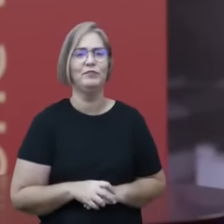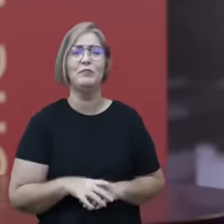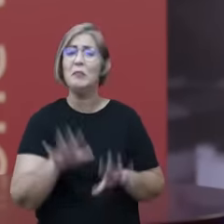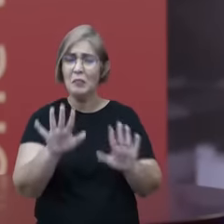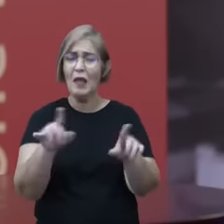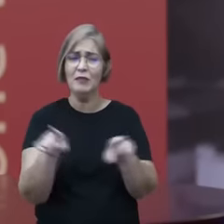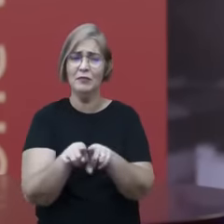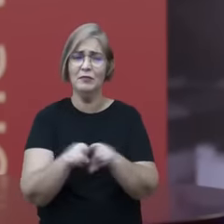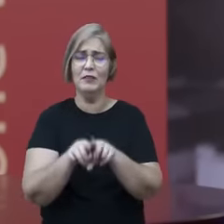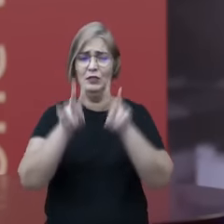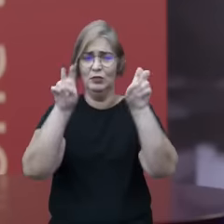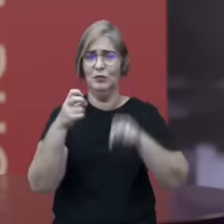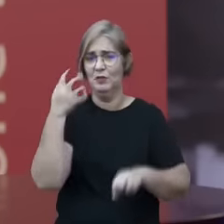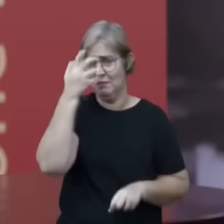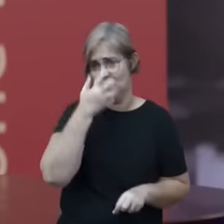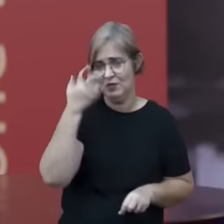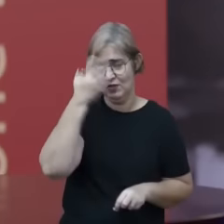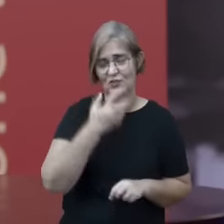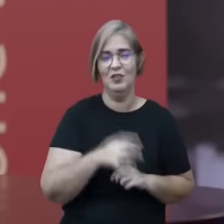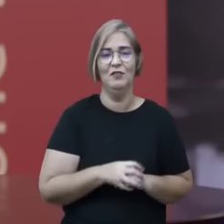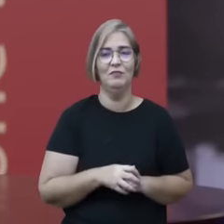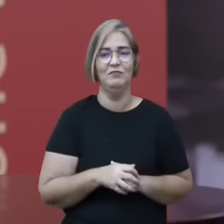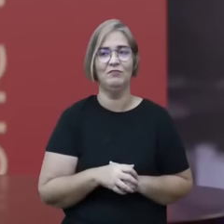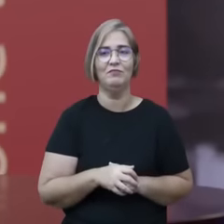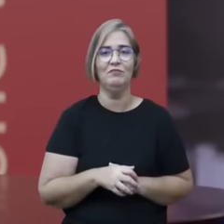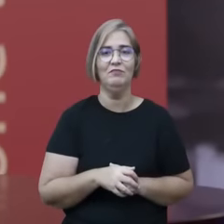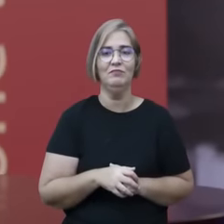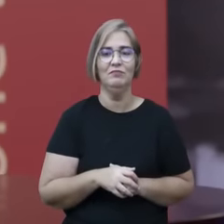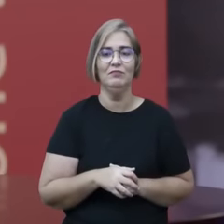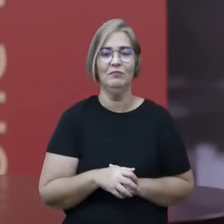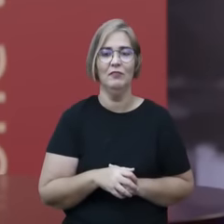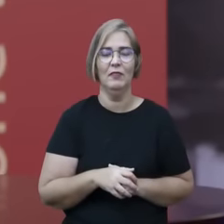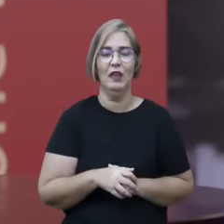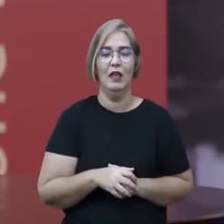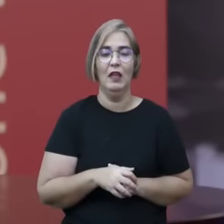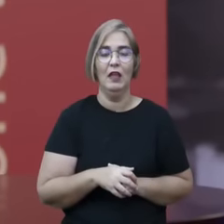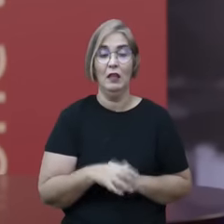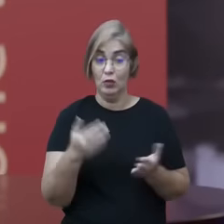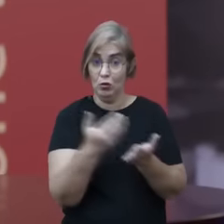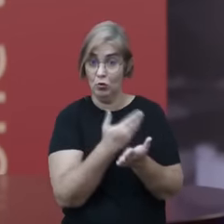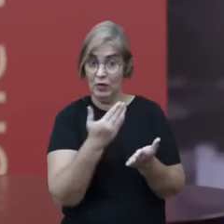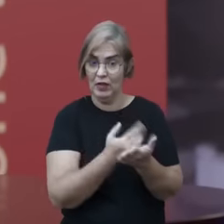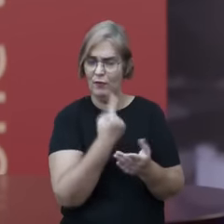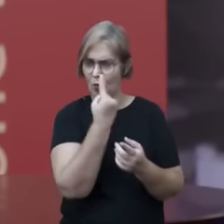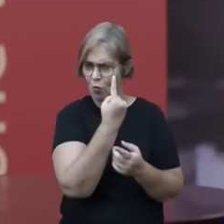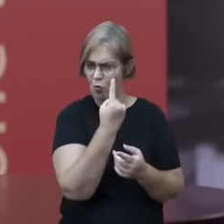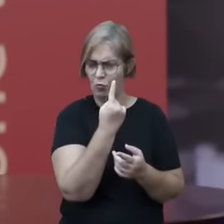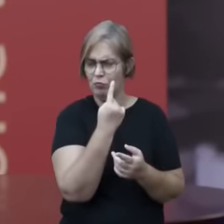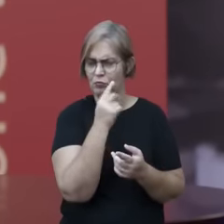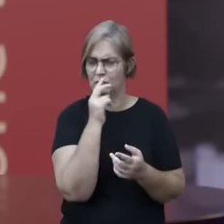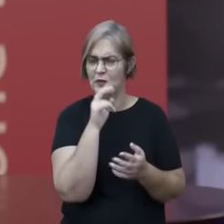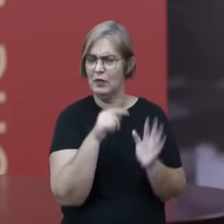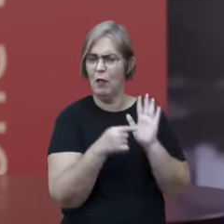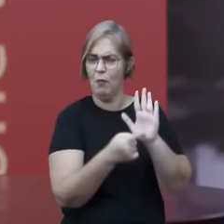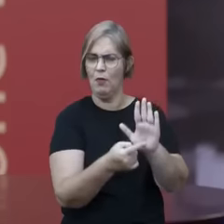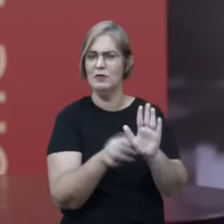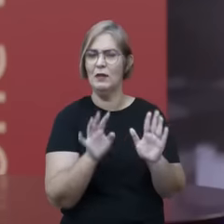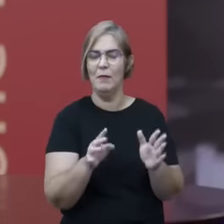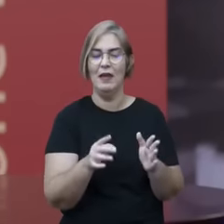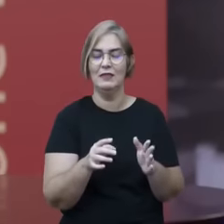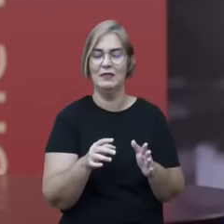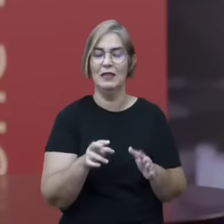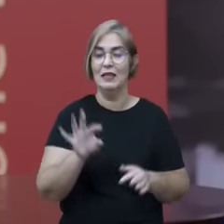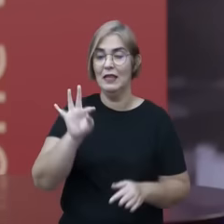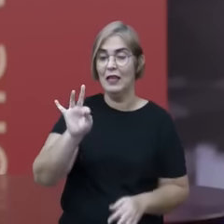eh, no caminho isso não aparece, mas na tragédia é claro que as paixões são uma força